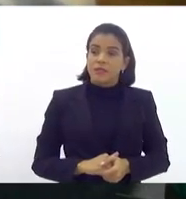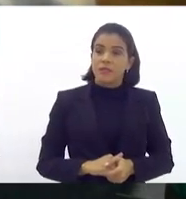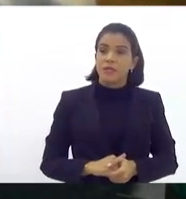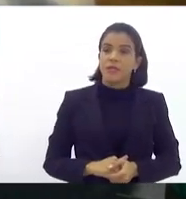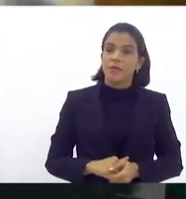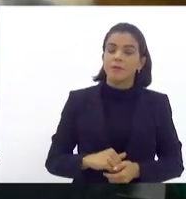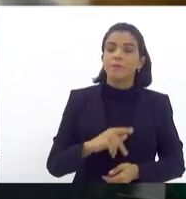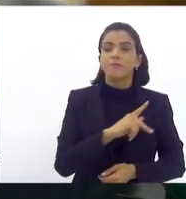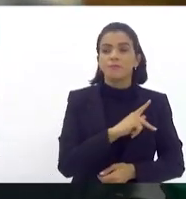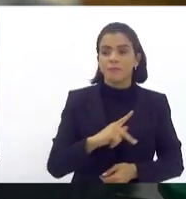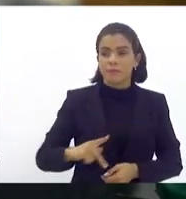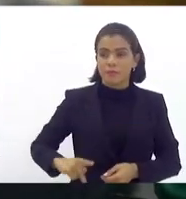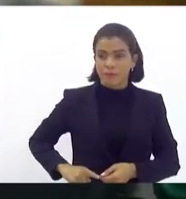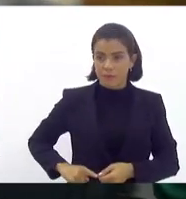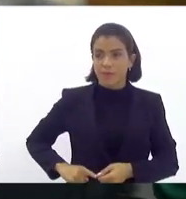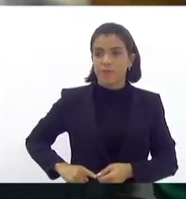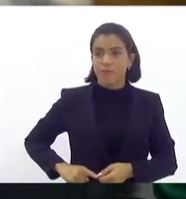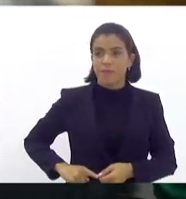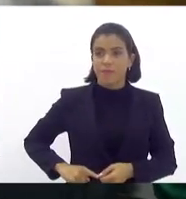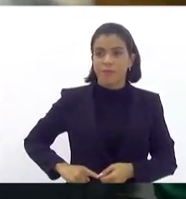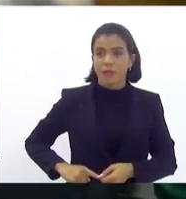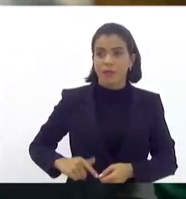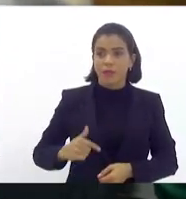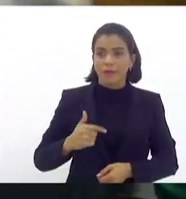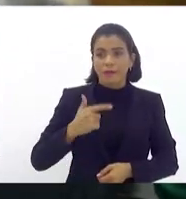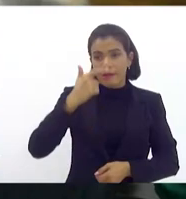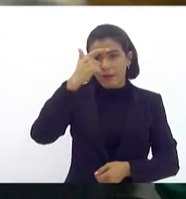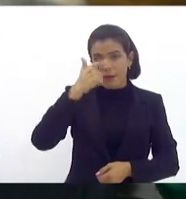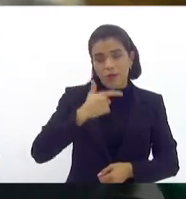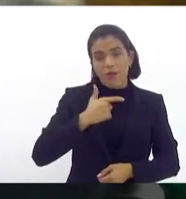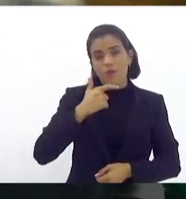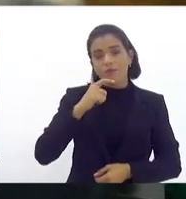Senhor presidente, eu vou fazer aqui